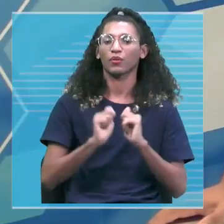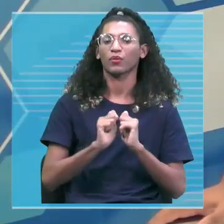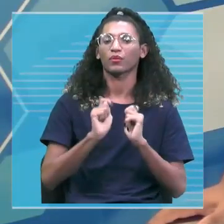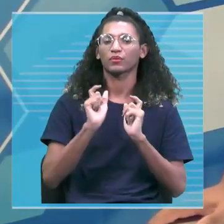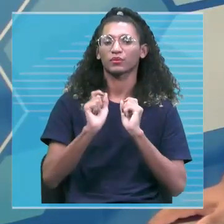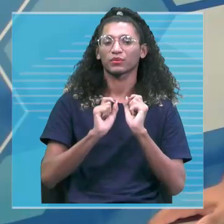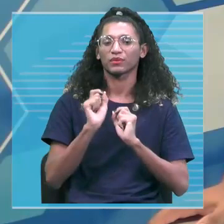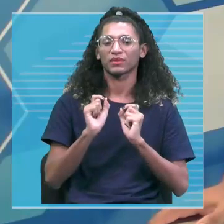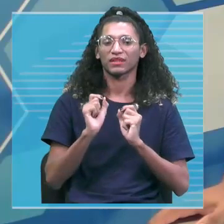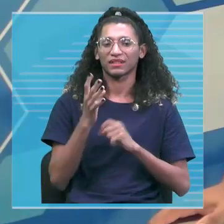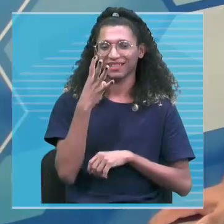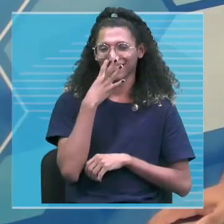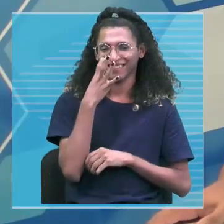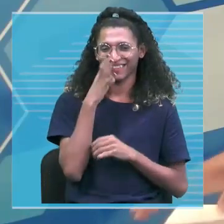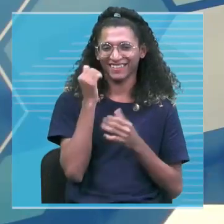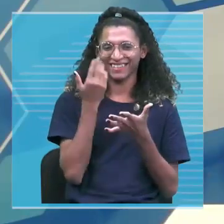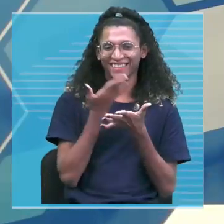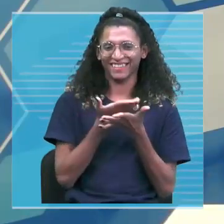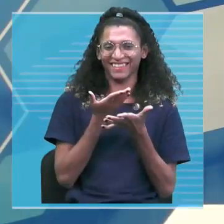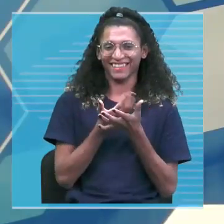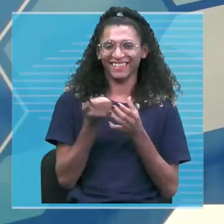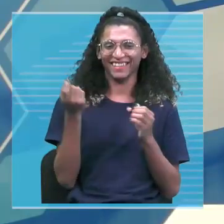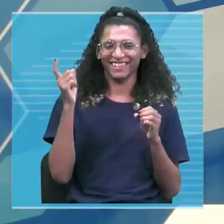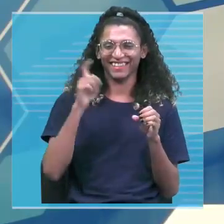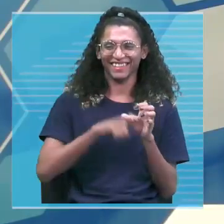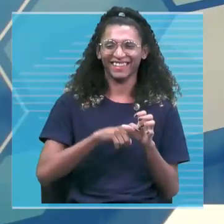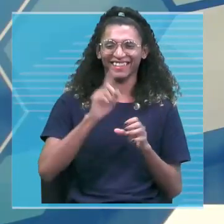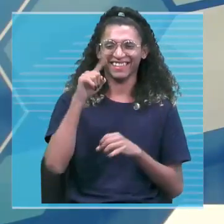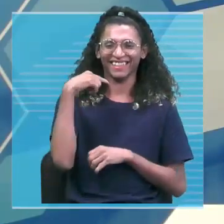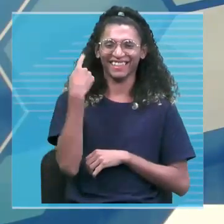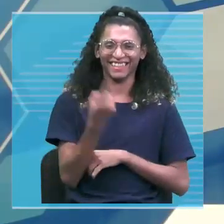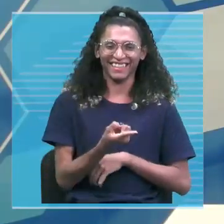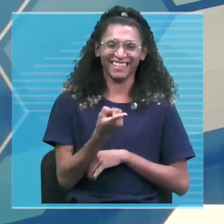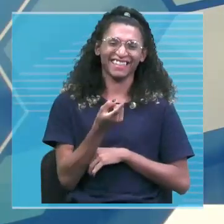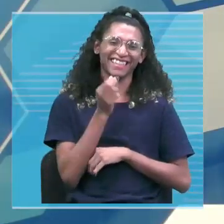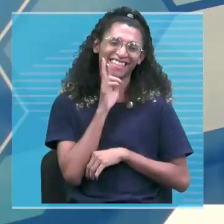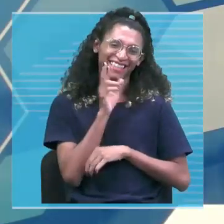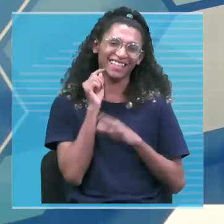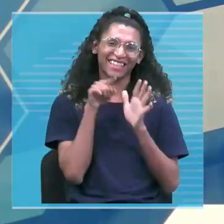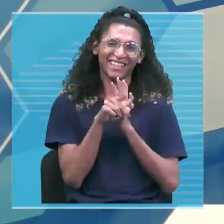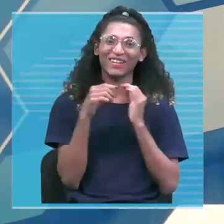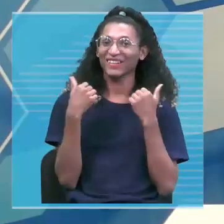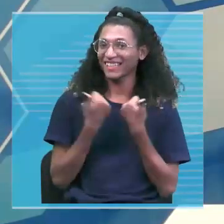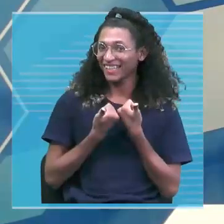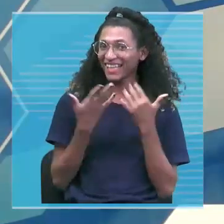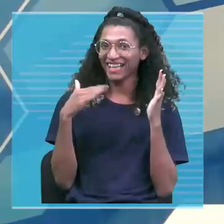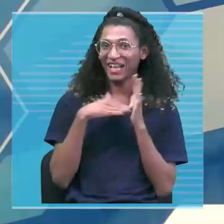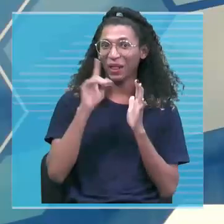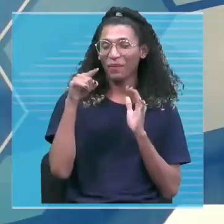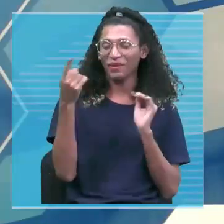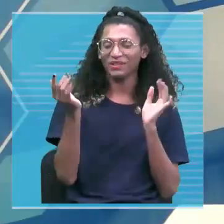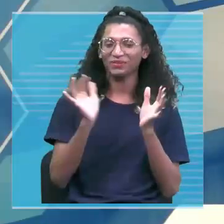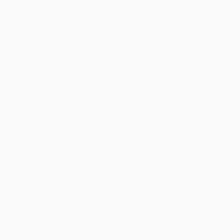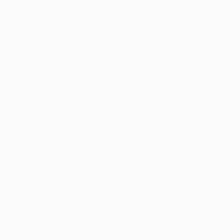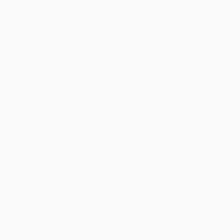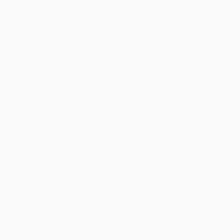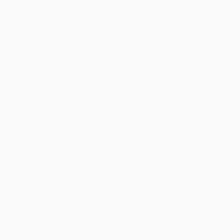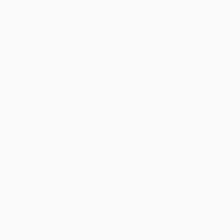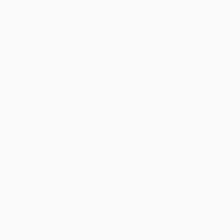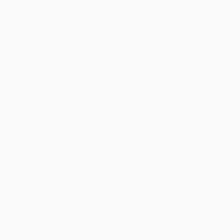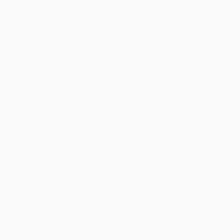antena antenada na nossa aula e a gente volta daqui a pouco só com questões tá bom Até a próxima jovem